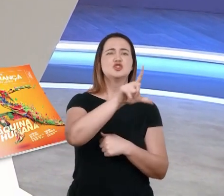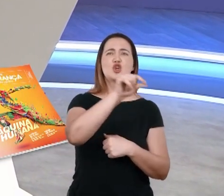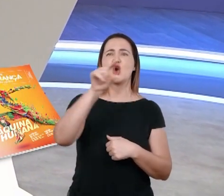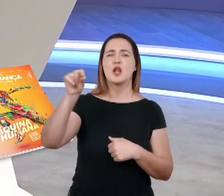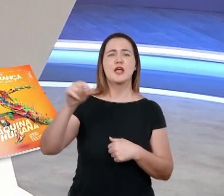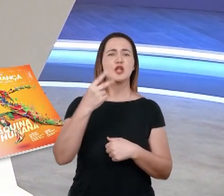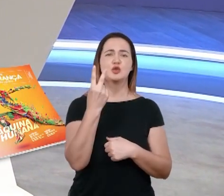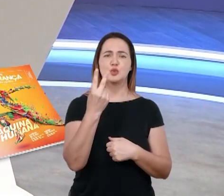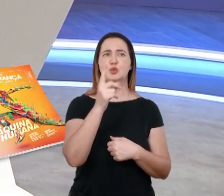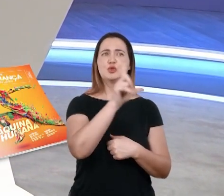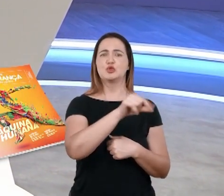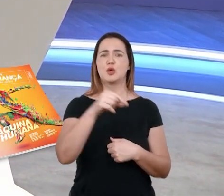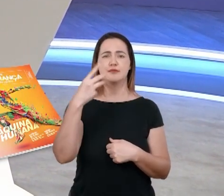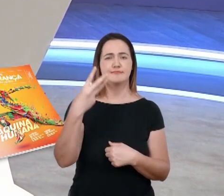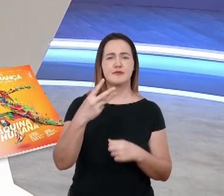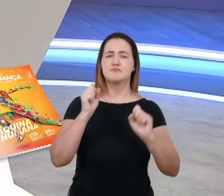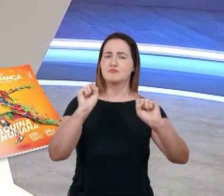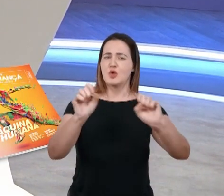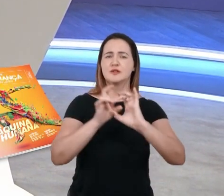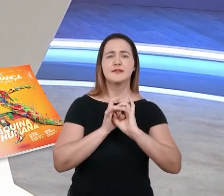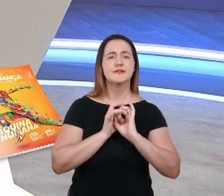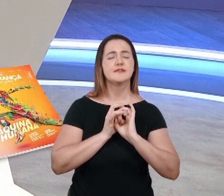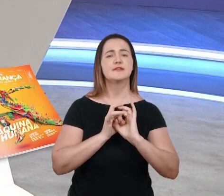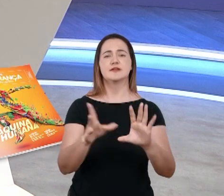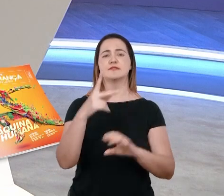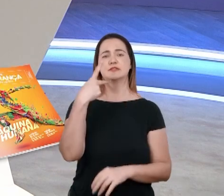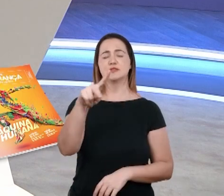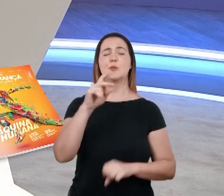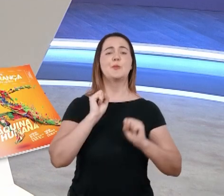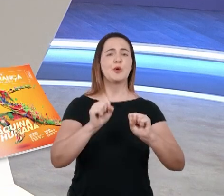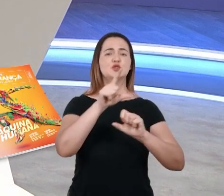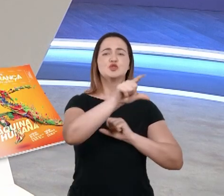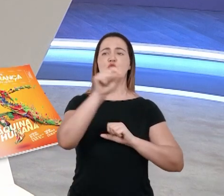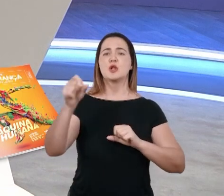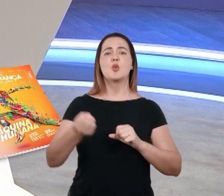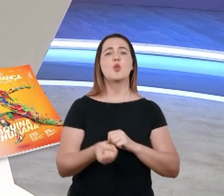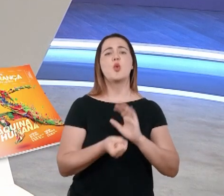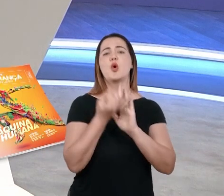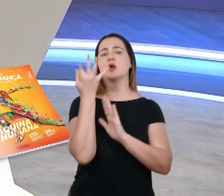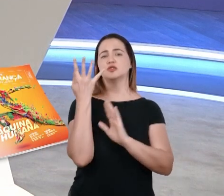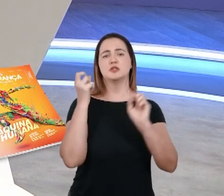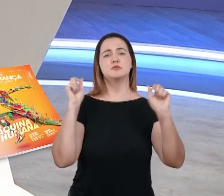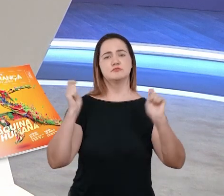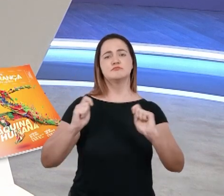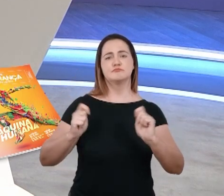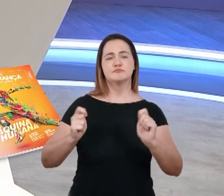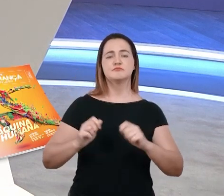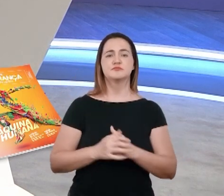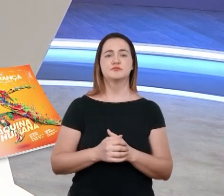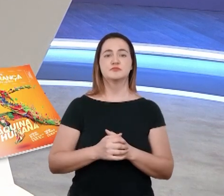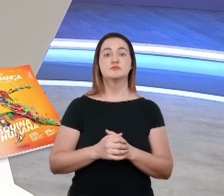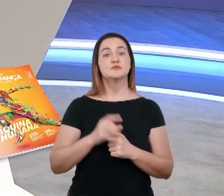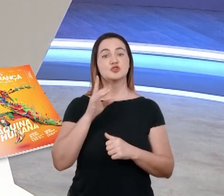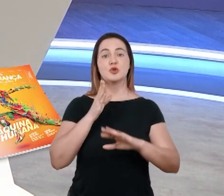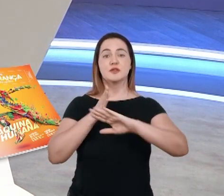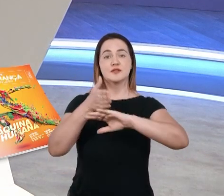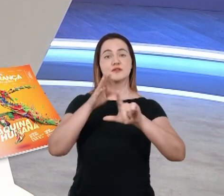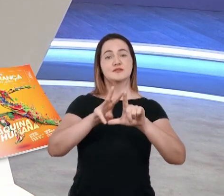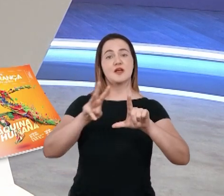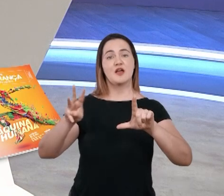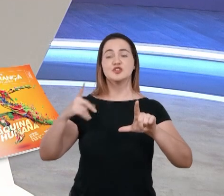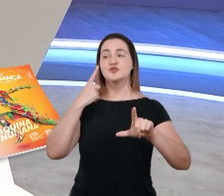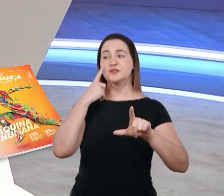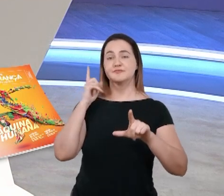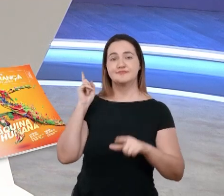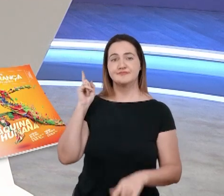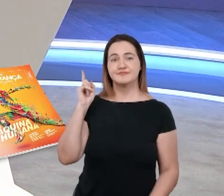nova revista, A Máquina Humana, ou outro material que você gostaria de ter, de estudar, para compreender ainda mais sobre a palavra do Senhor. Então você